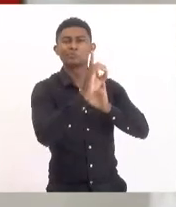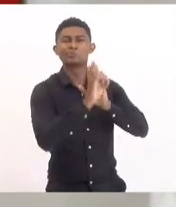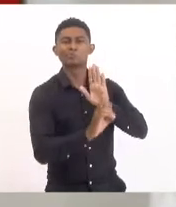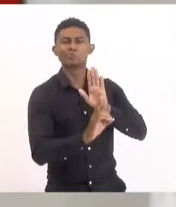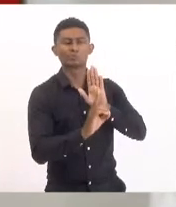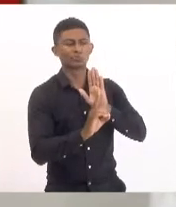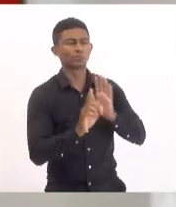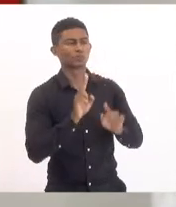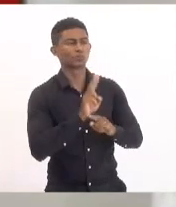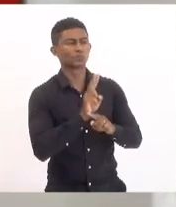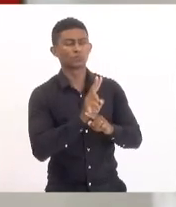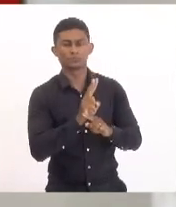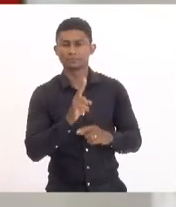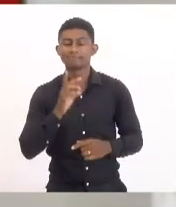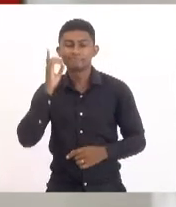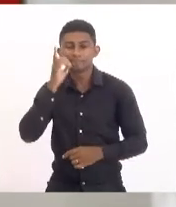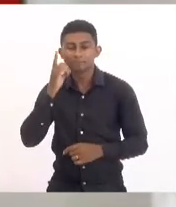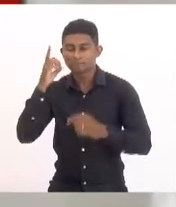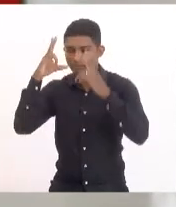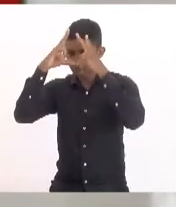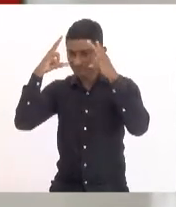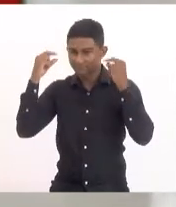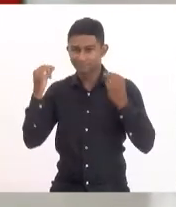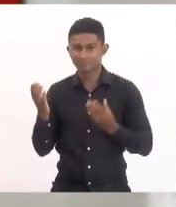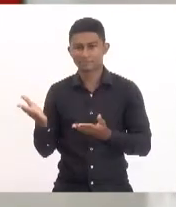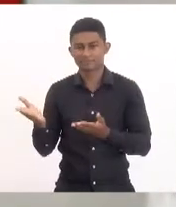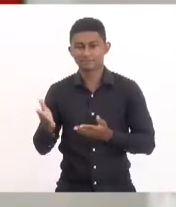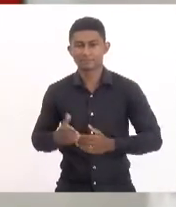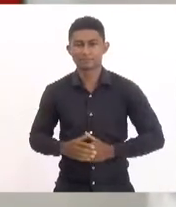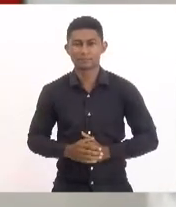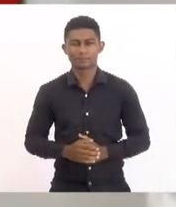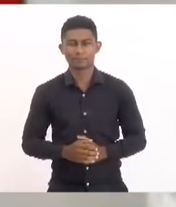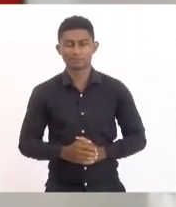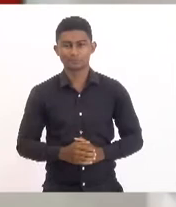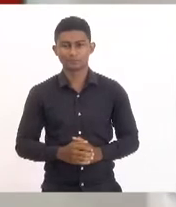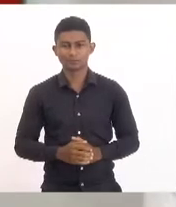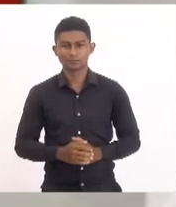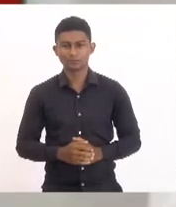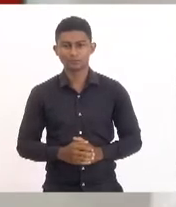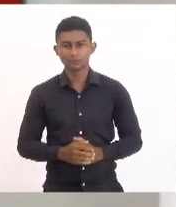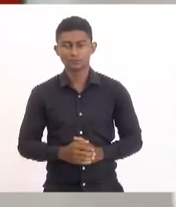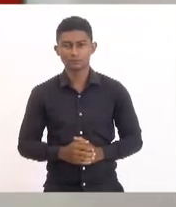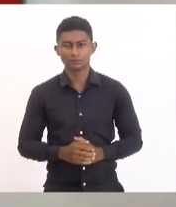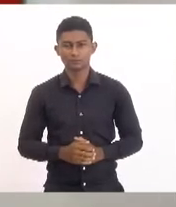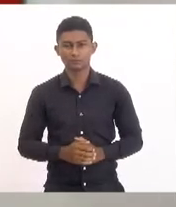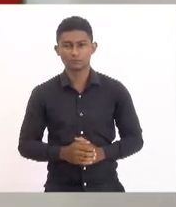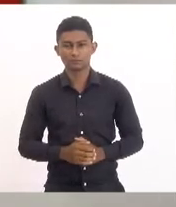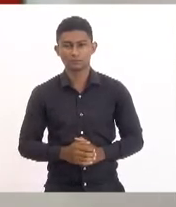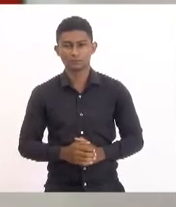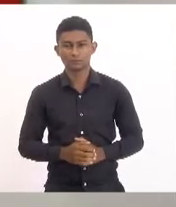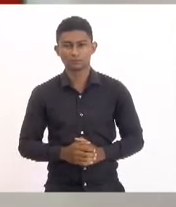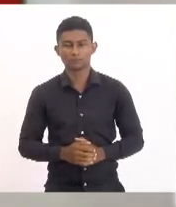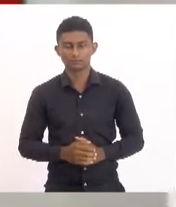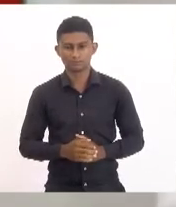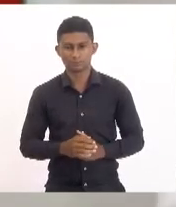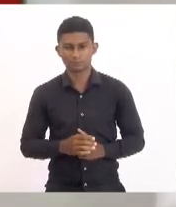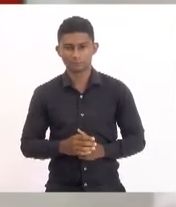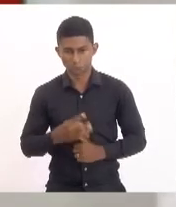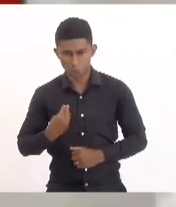deputada enfermeira Rejane. Ele já está apresentando a sessão e ele esqueceu que a gente não vai para o plenário hoje. Pediu para ajudar. Deputada enfermeira